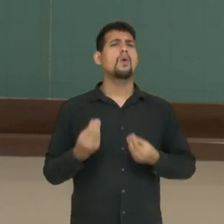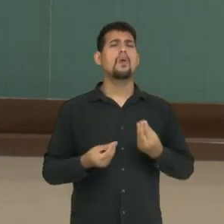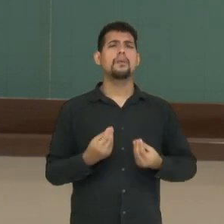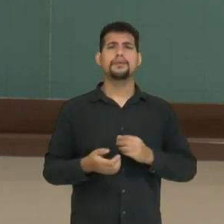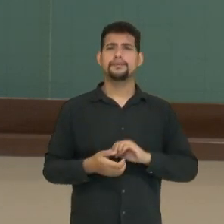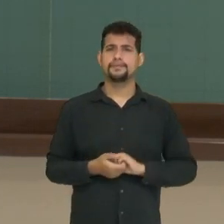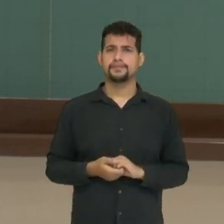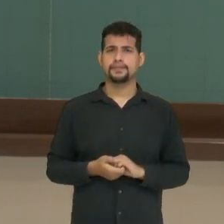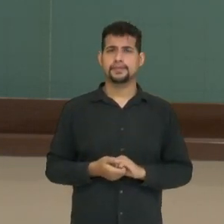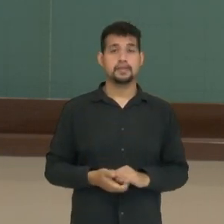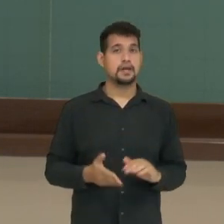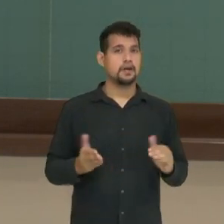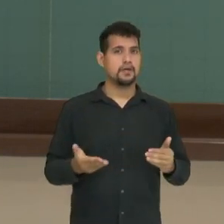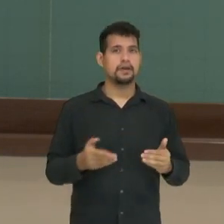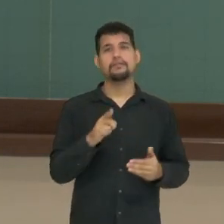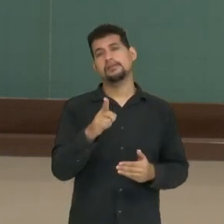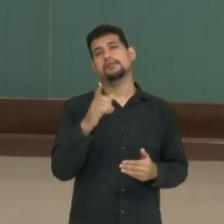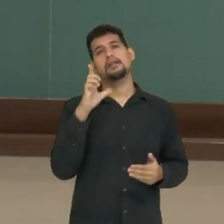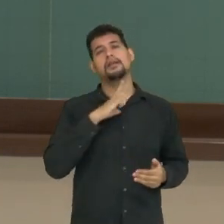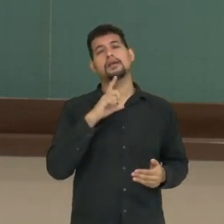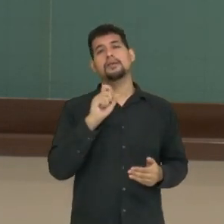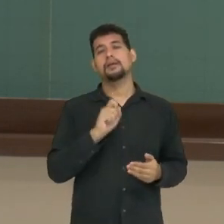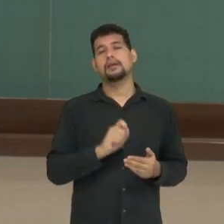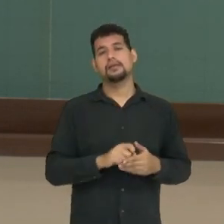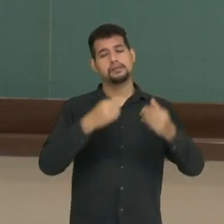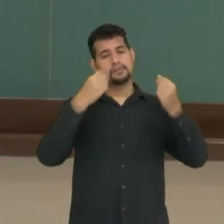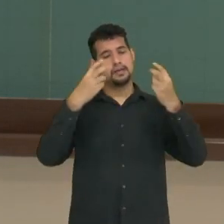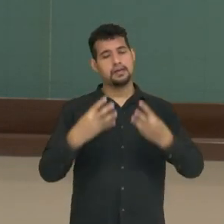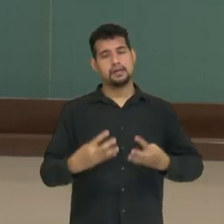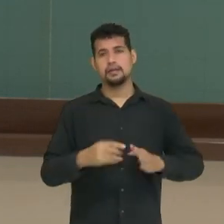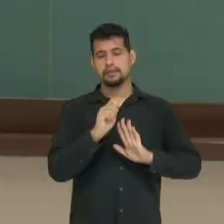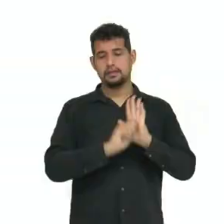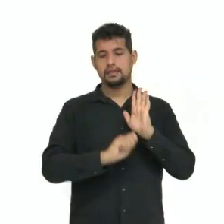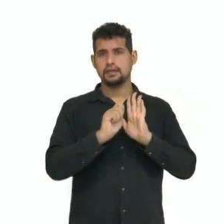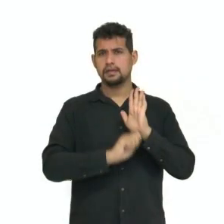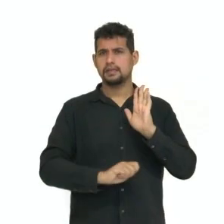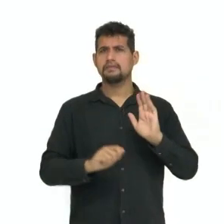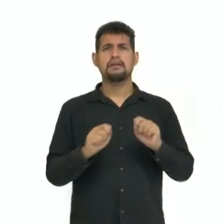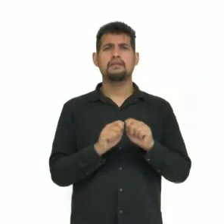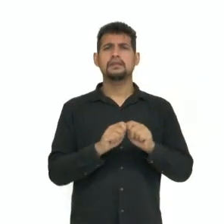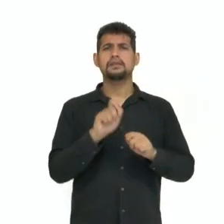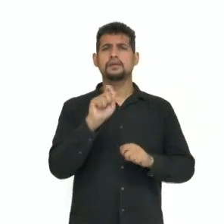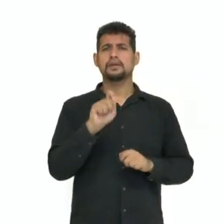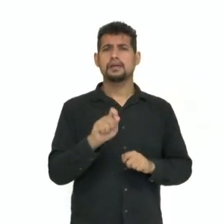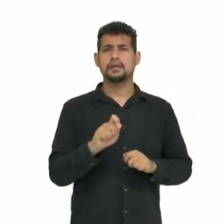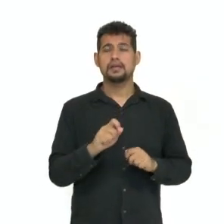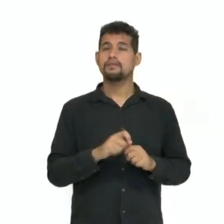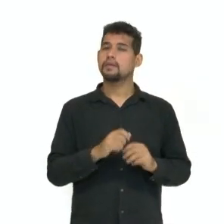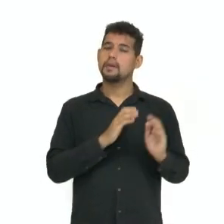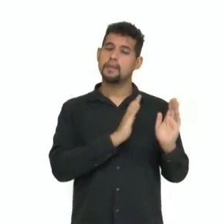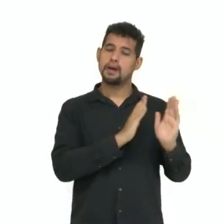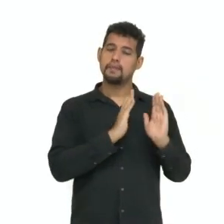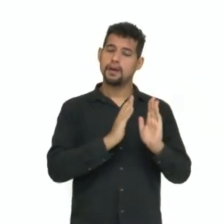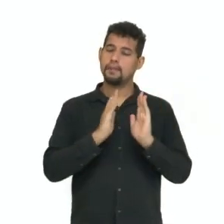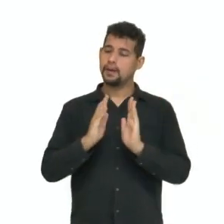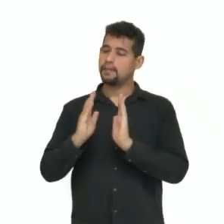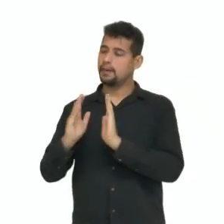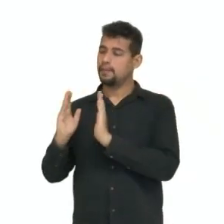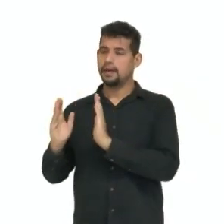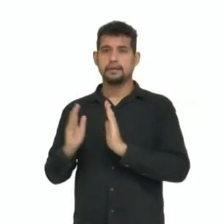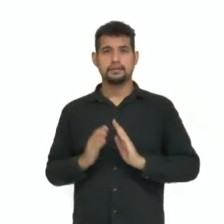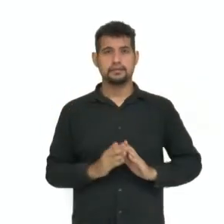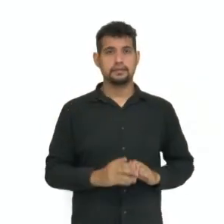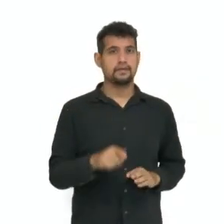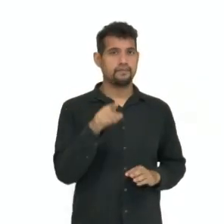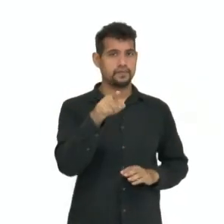maneira? Agora você já tem o quê? O esboço do seu texto. Então, o que você vai fazer? Vamos no passo a passo.